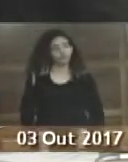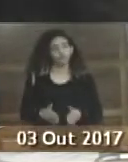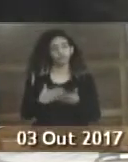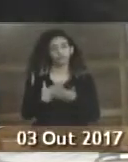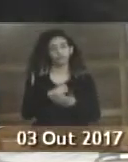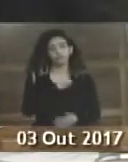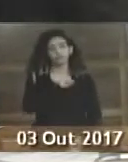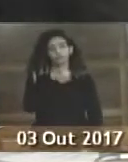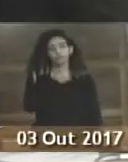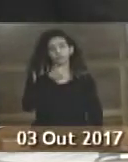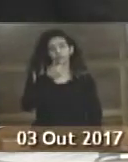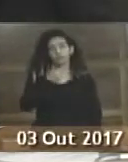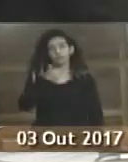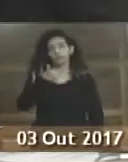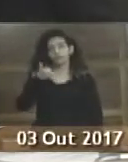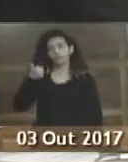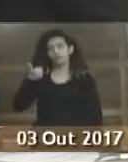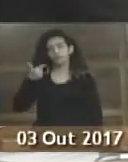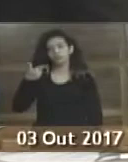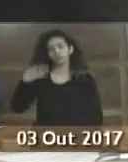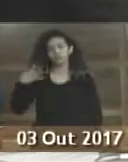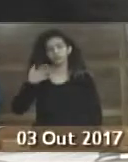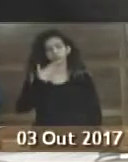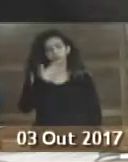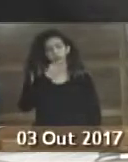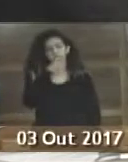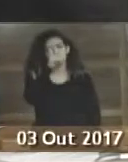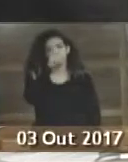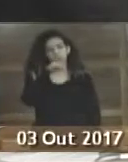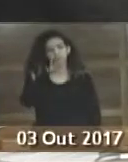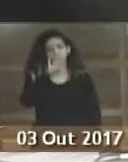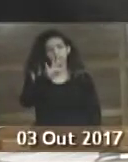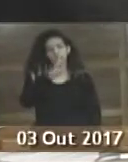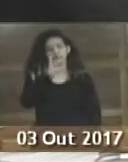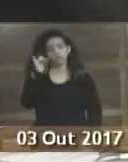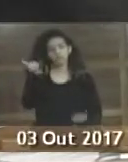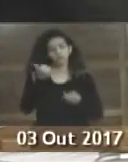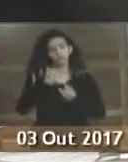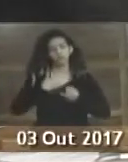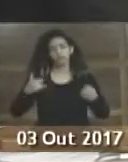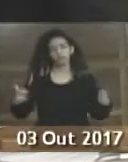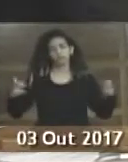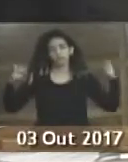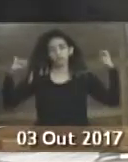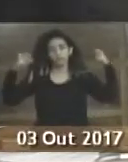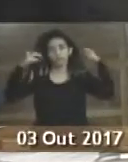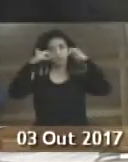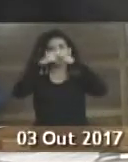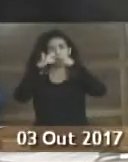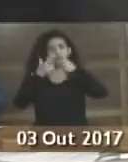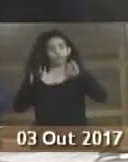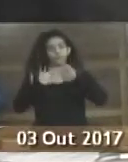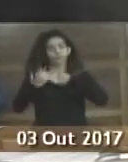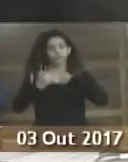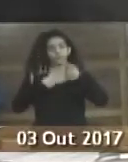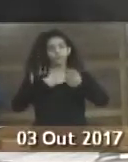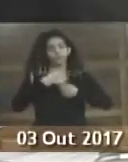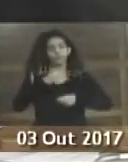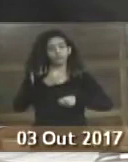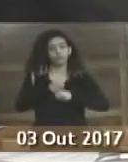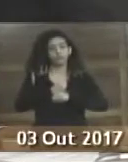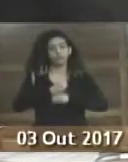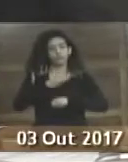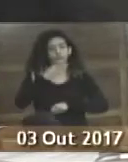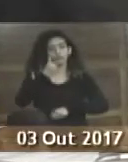número 1124/17, solicitando ao DENIT informações pertinentes à antiga passarela localizada na rodovia Procurador ou do Fernando Duarte, no bairro Sapientuba